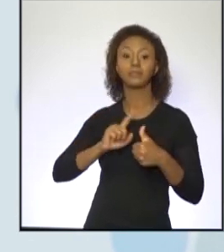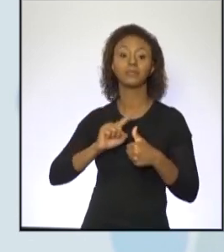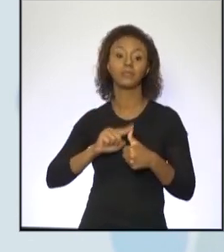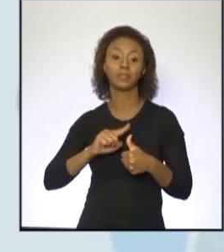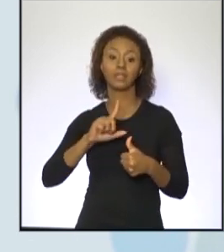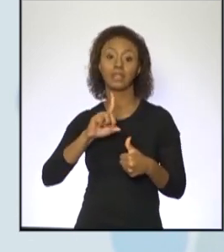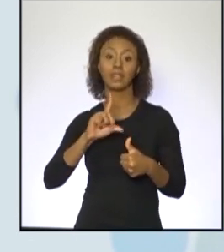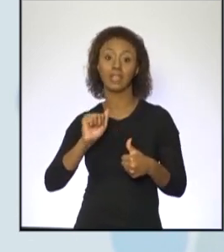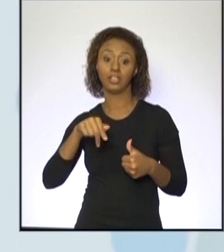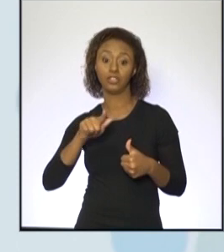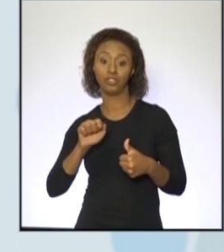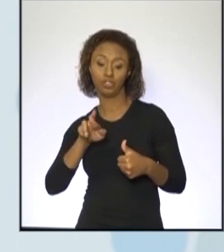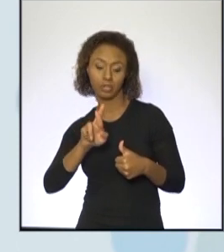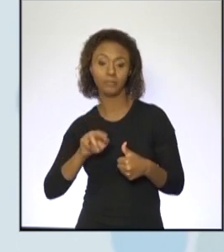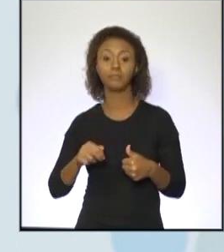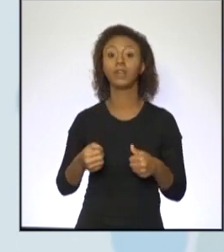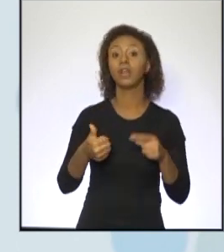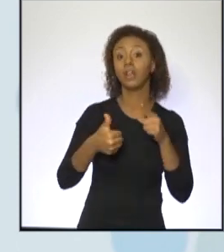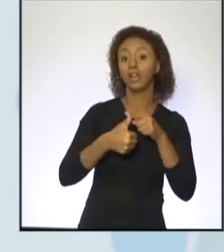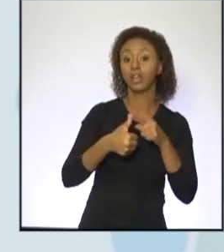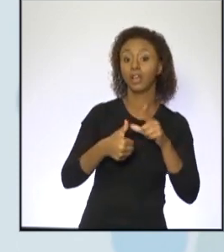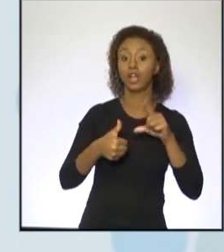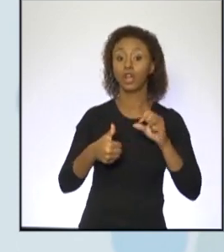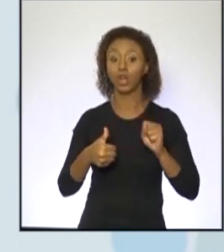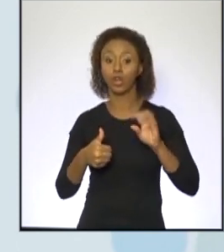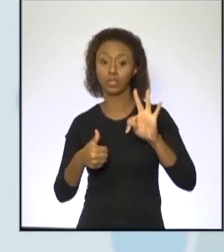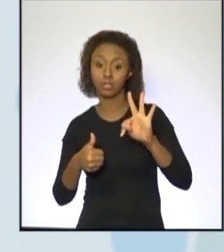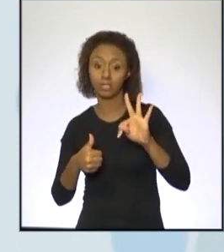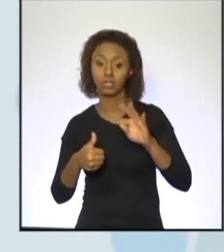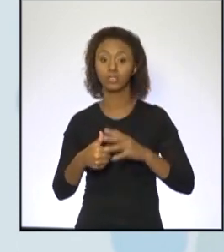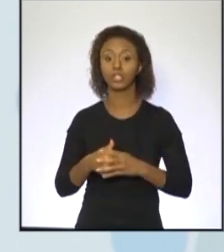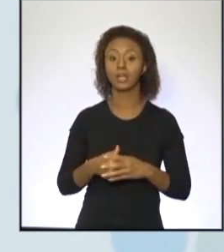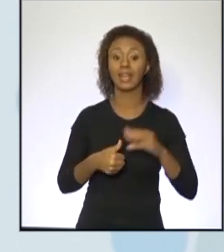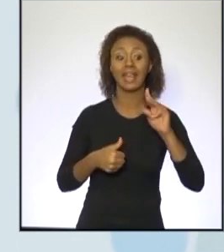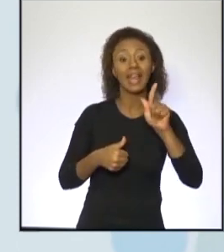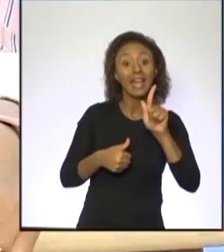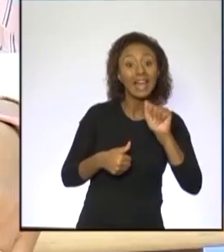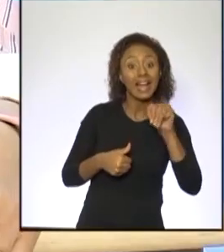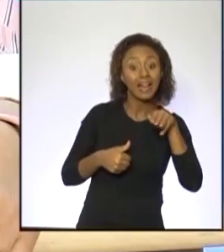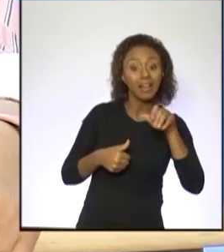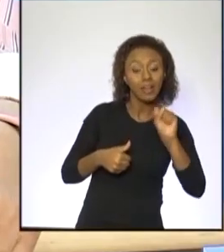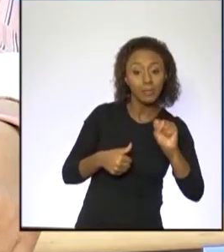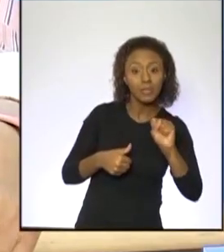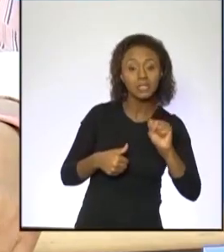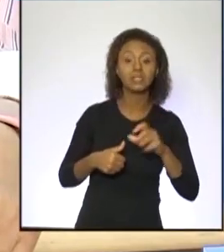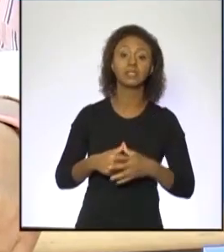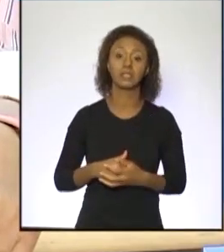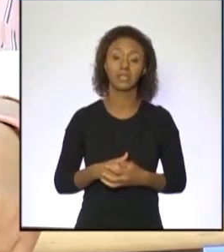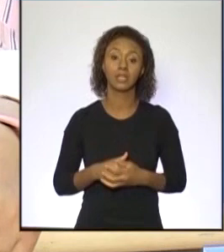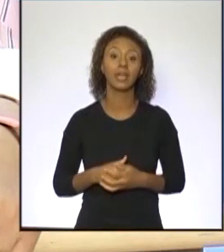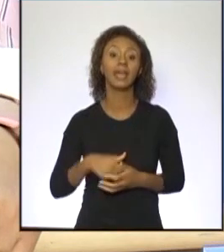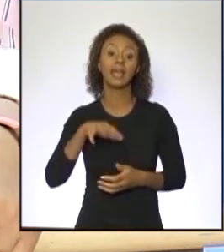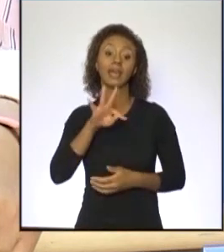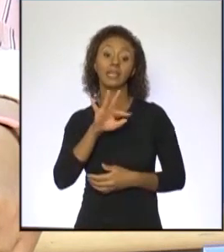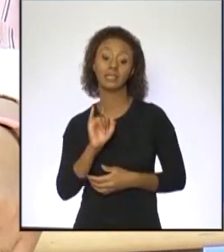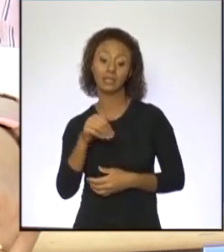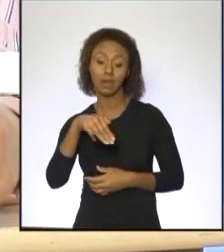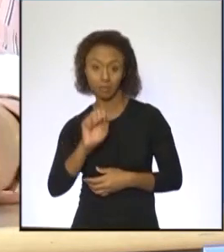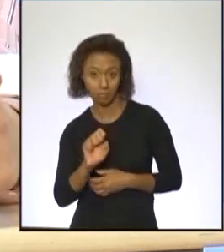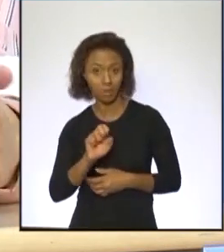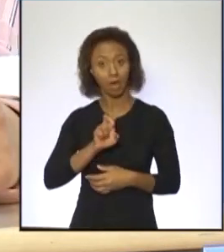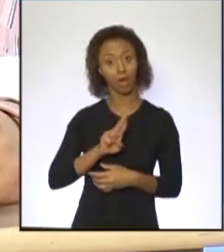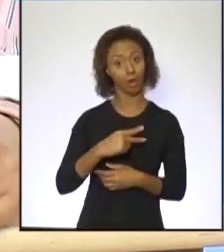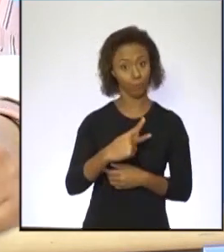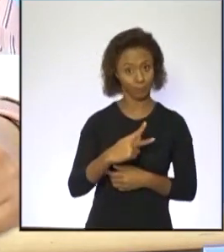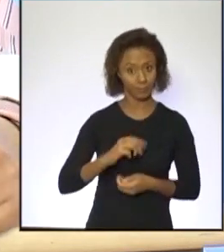lost. games e time up. Isso, olha, time up. Time Vou up. falar. Ok.